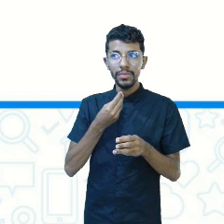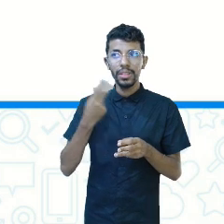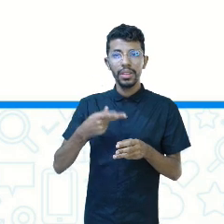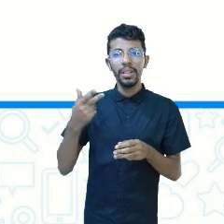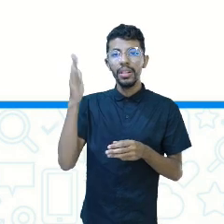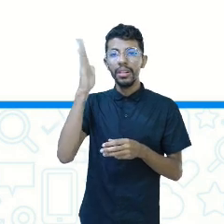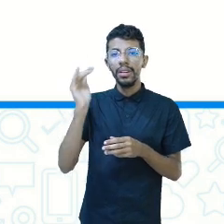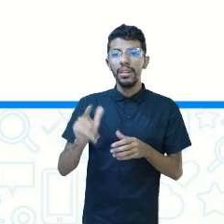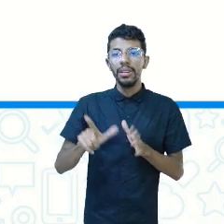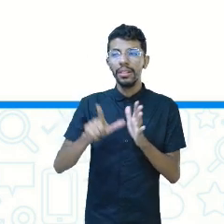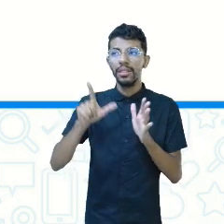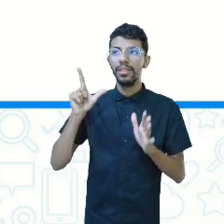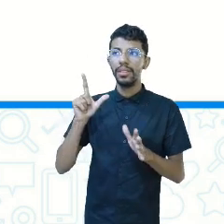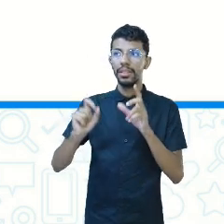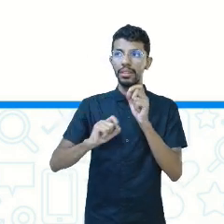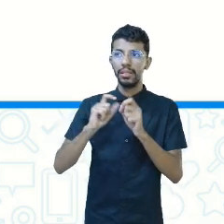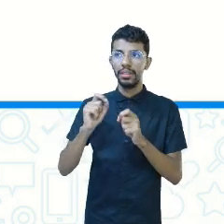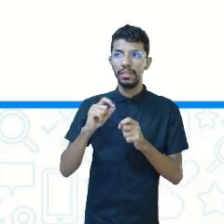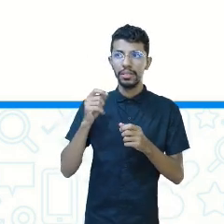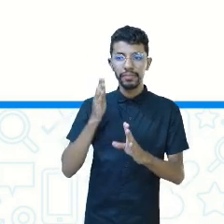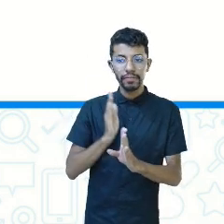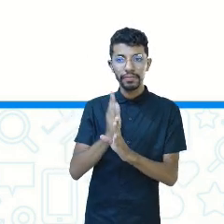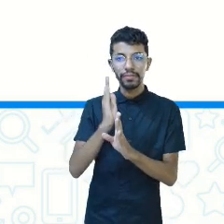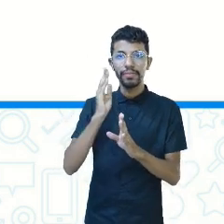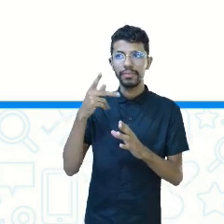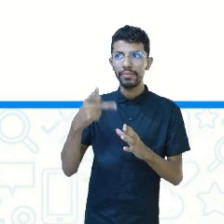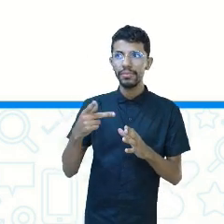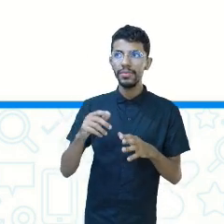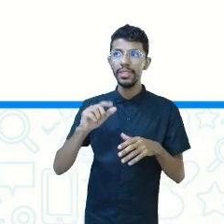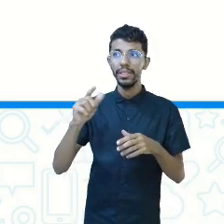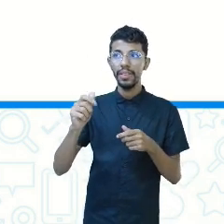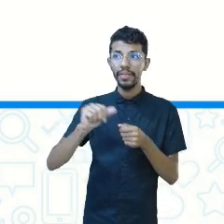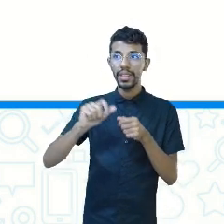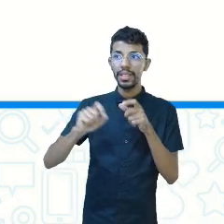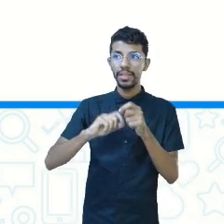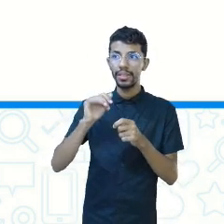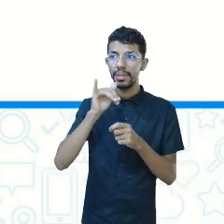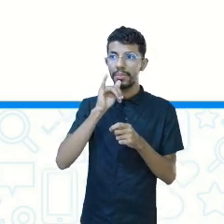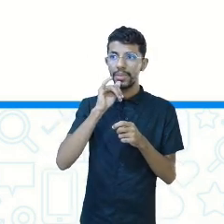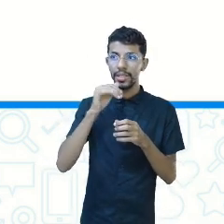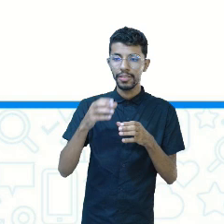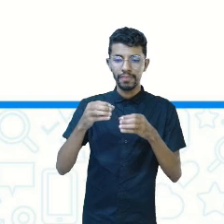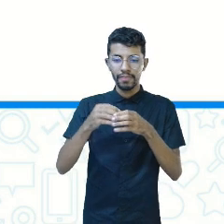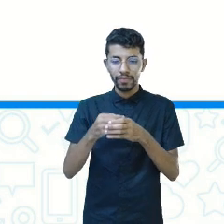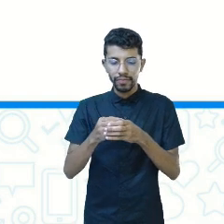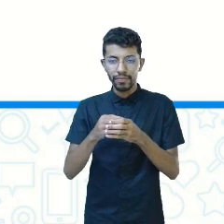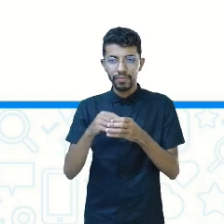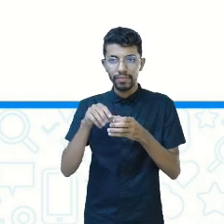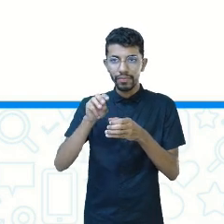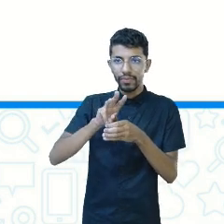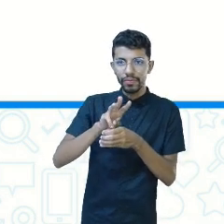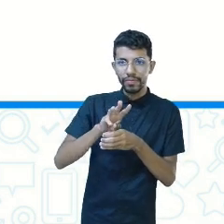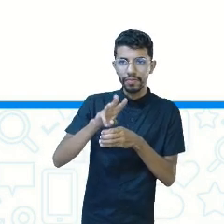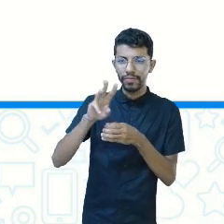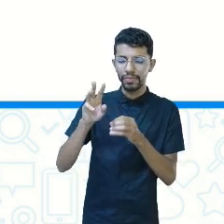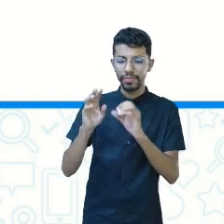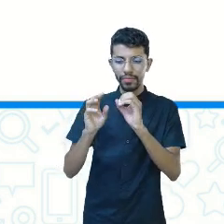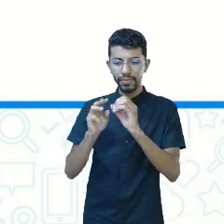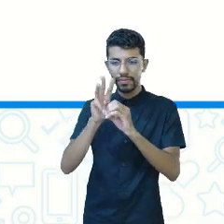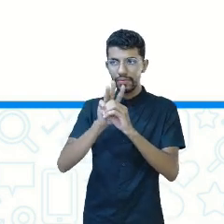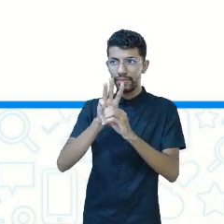utilizavam uma trouxa de folha cheia de pedras que eram amarradas numa espiga de milho. Brincavam de jogar essa trouxa de um lado para